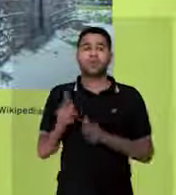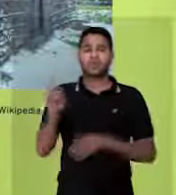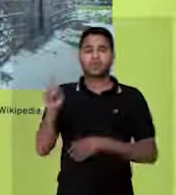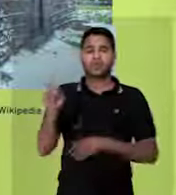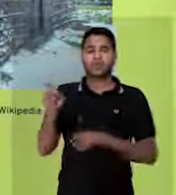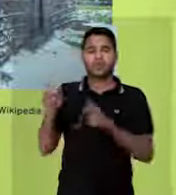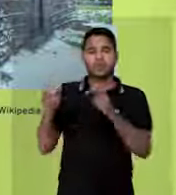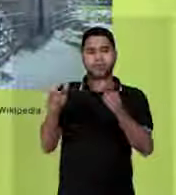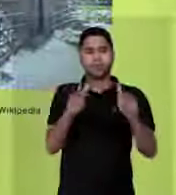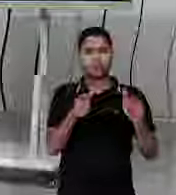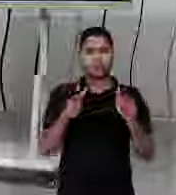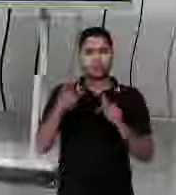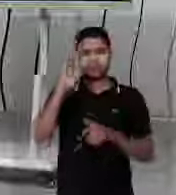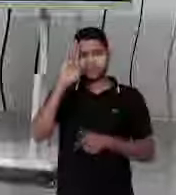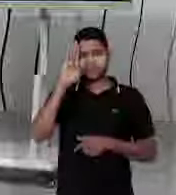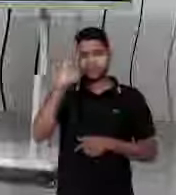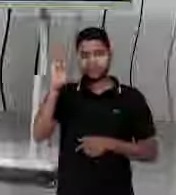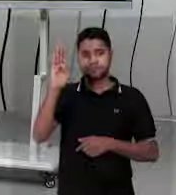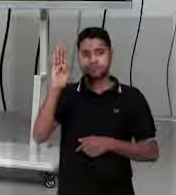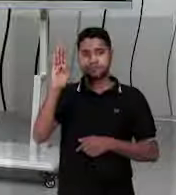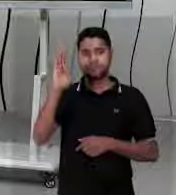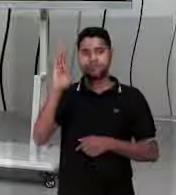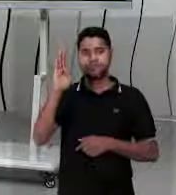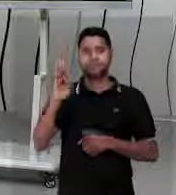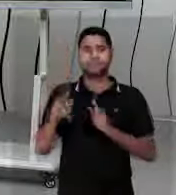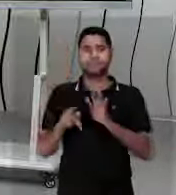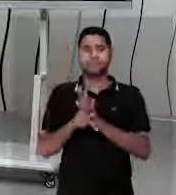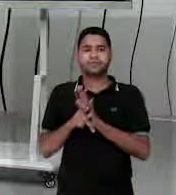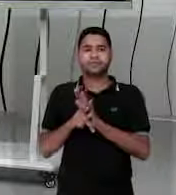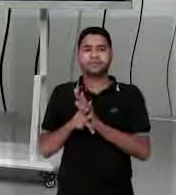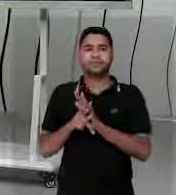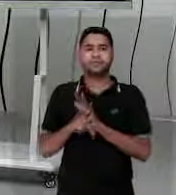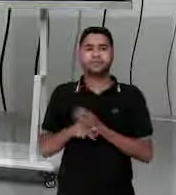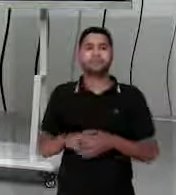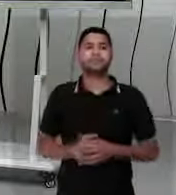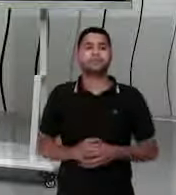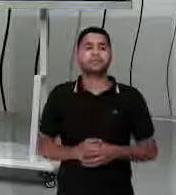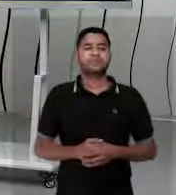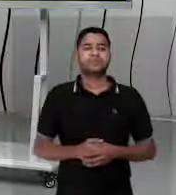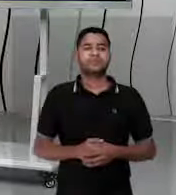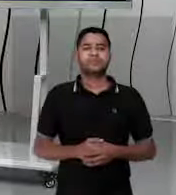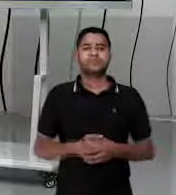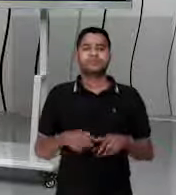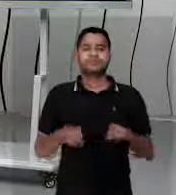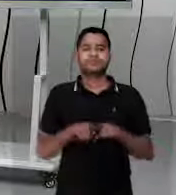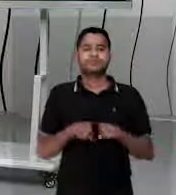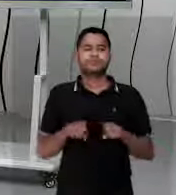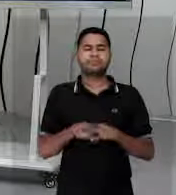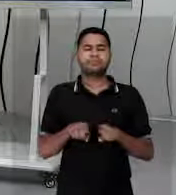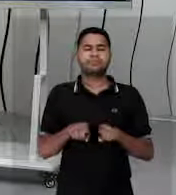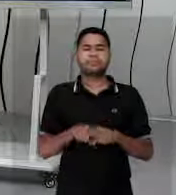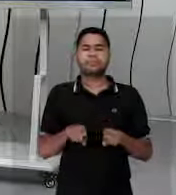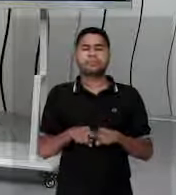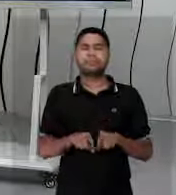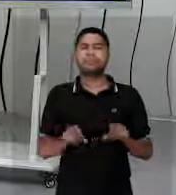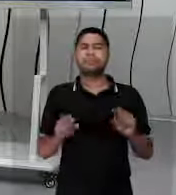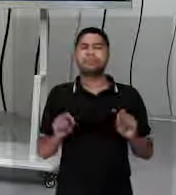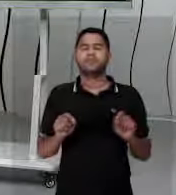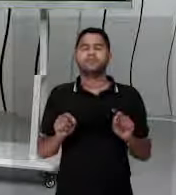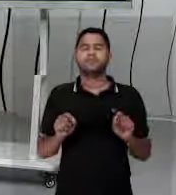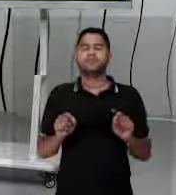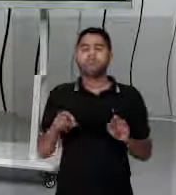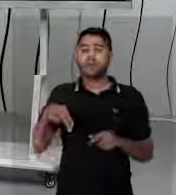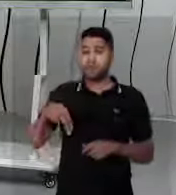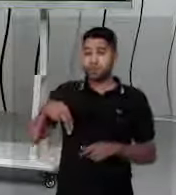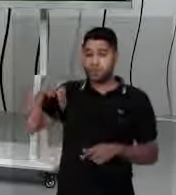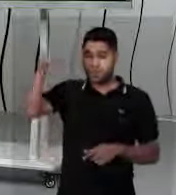pique, principalmente nas frestas dessas casas, esteiras. Então, o norte de